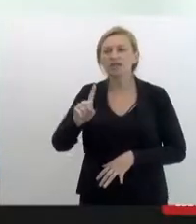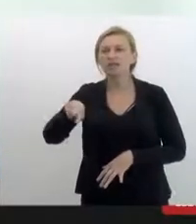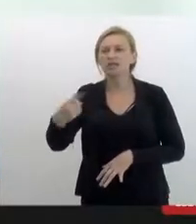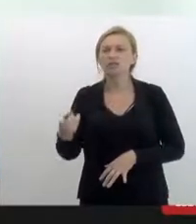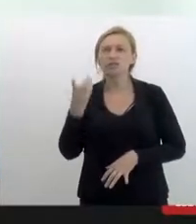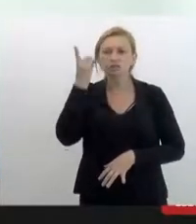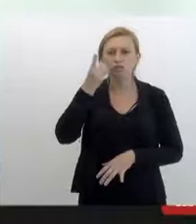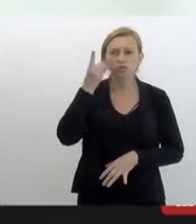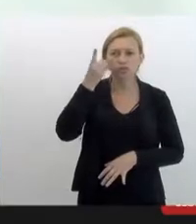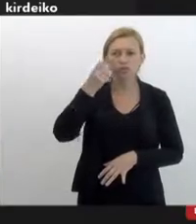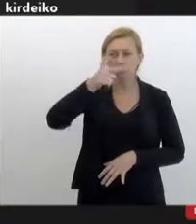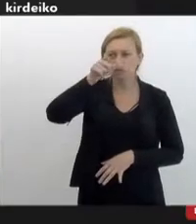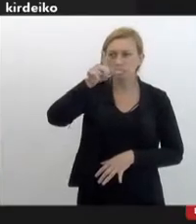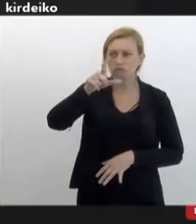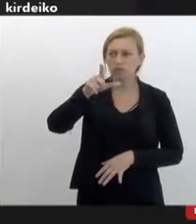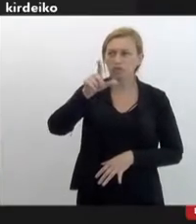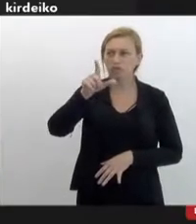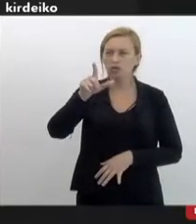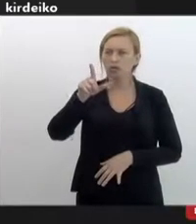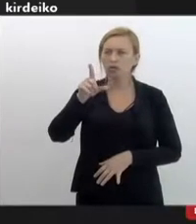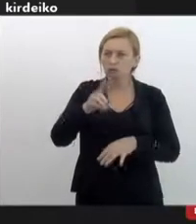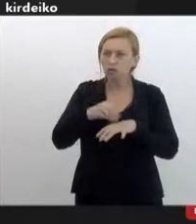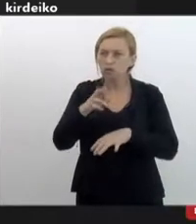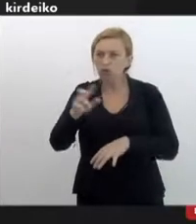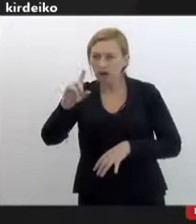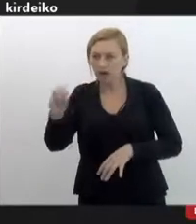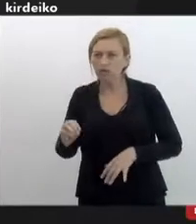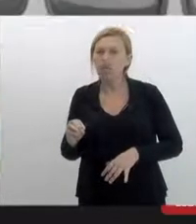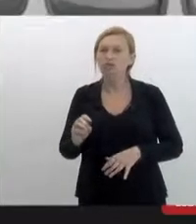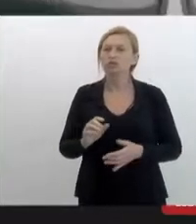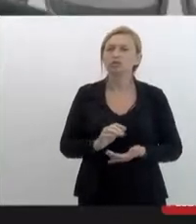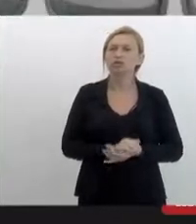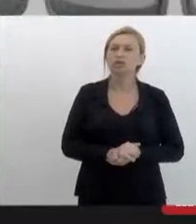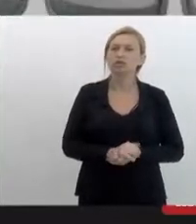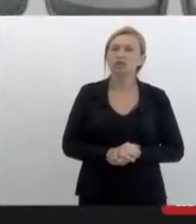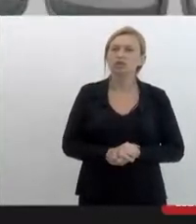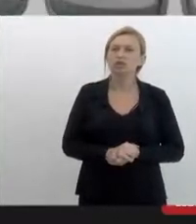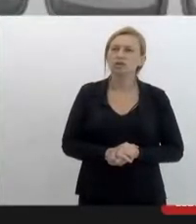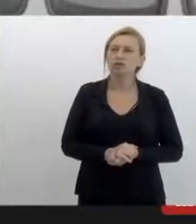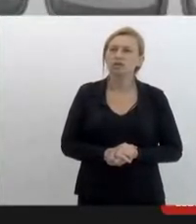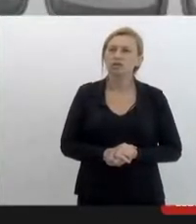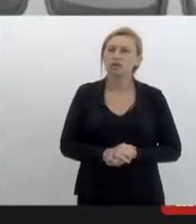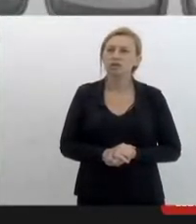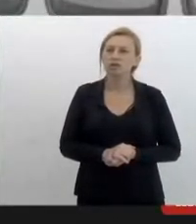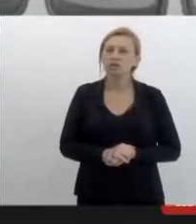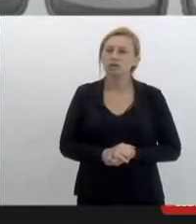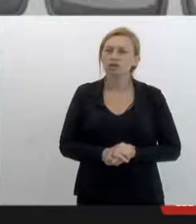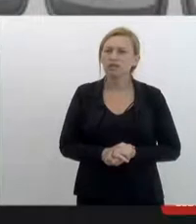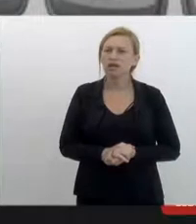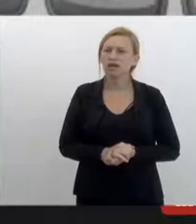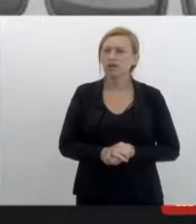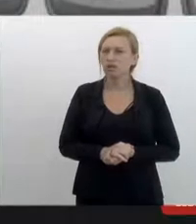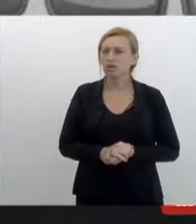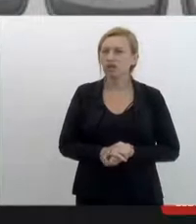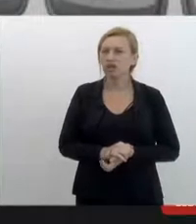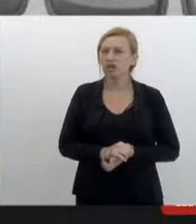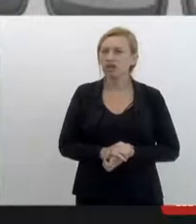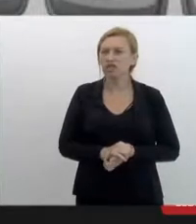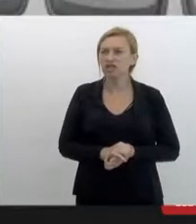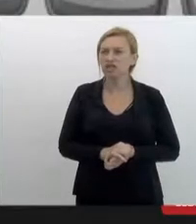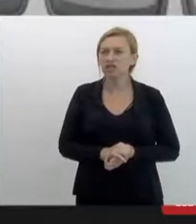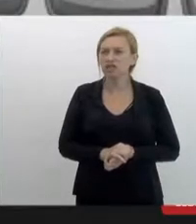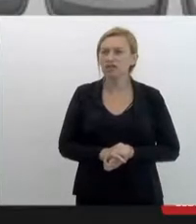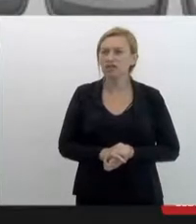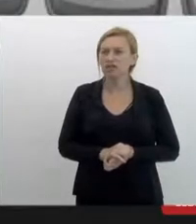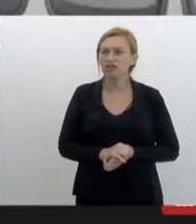Luiz Paulo. Muito bem, escutamos muito pouco aqui a participação da doutora Karine, mas